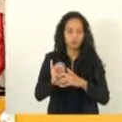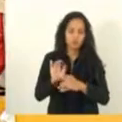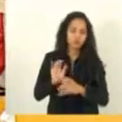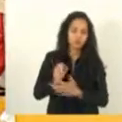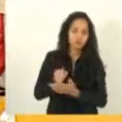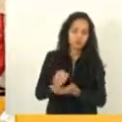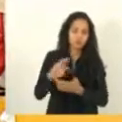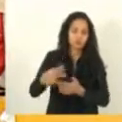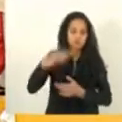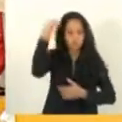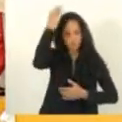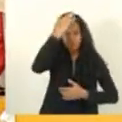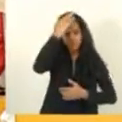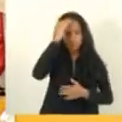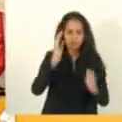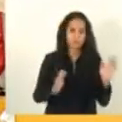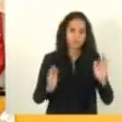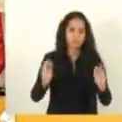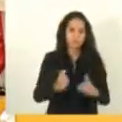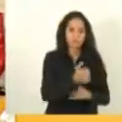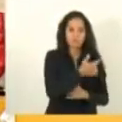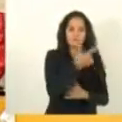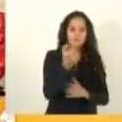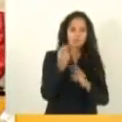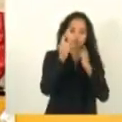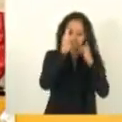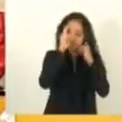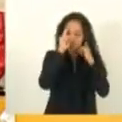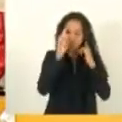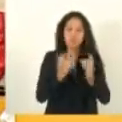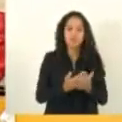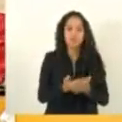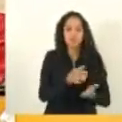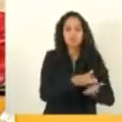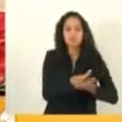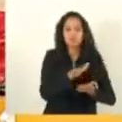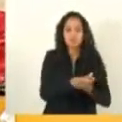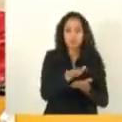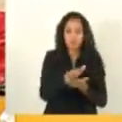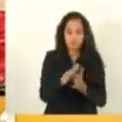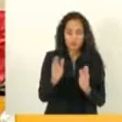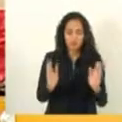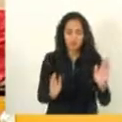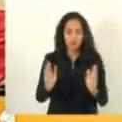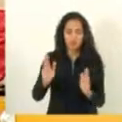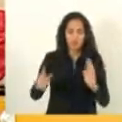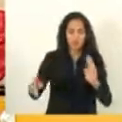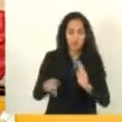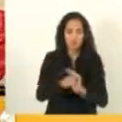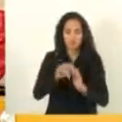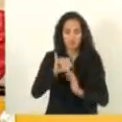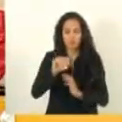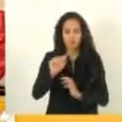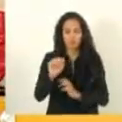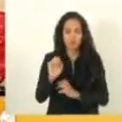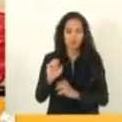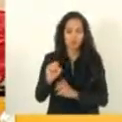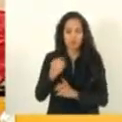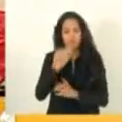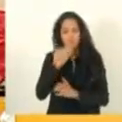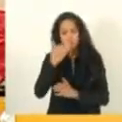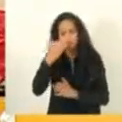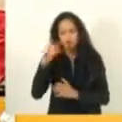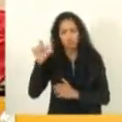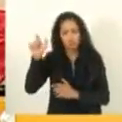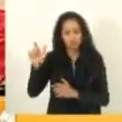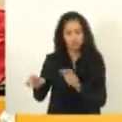do Espírito Santo no prazo de 120 dias, a contar da data da publicação. Foi um prazo que o próprio IASAS pediu, visto que